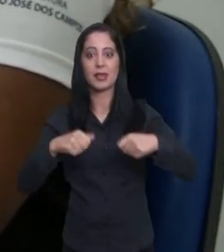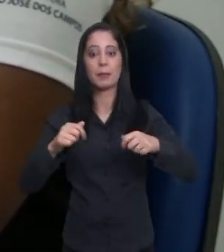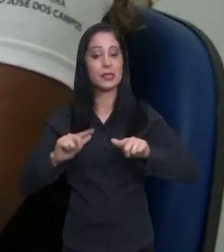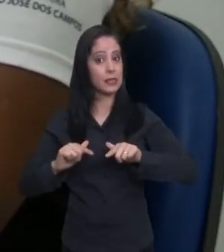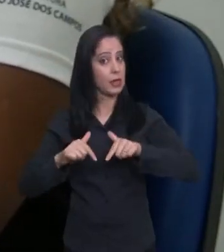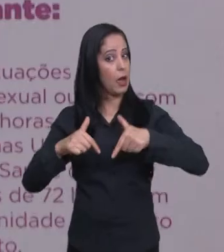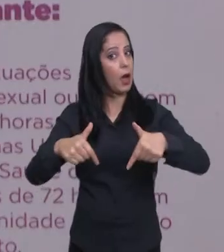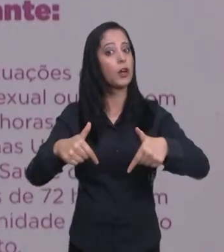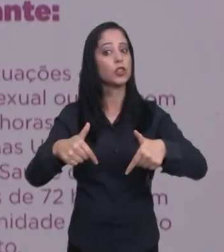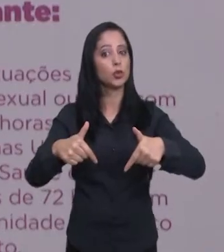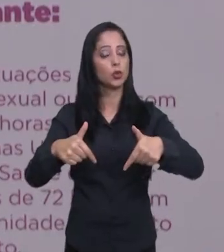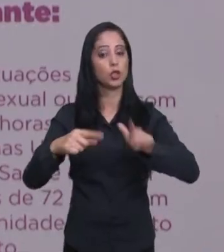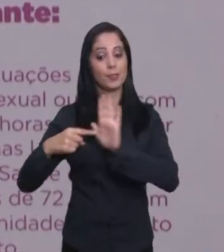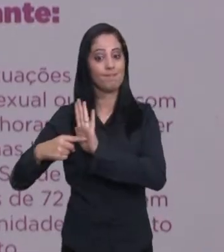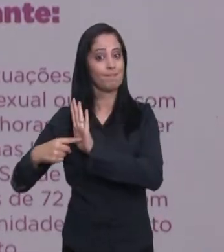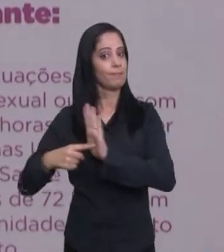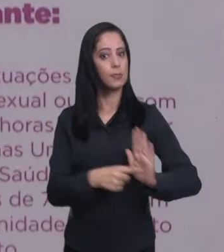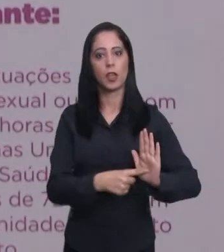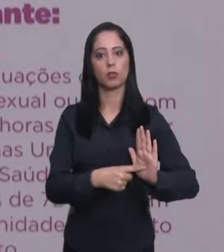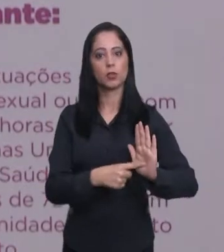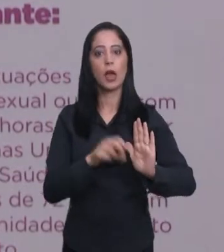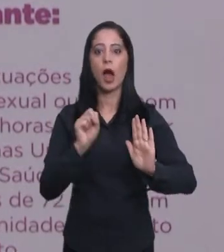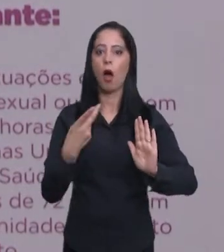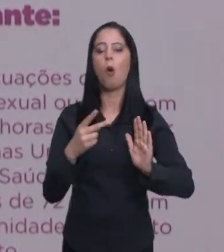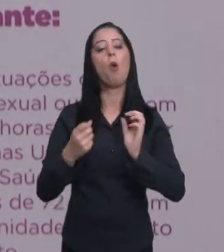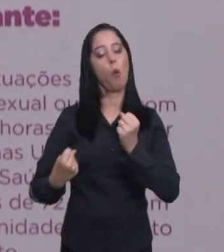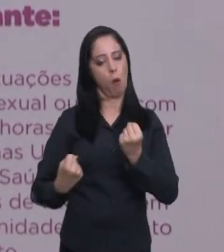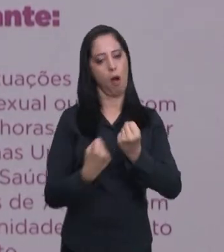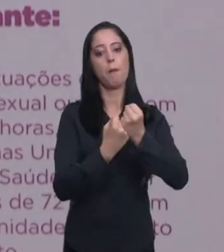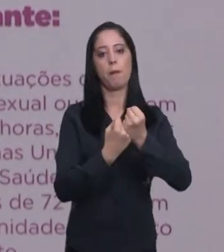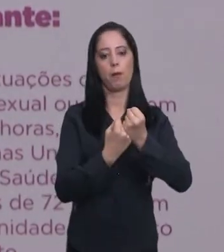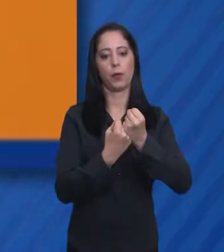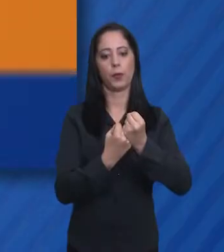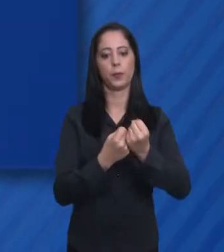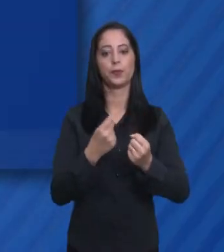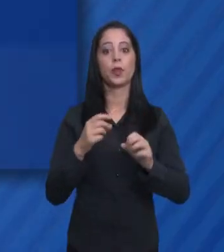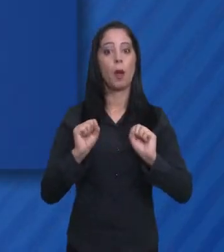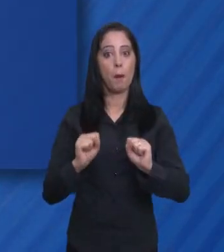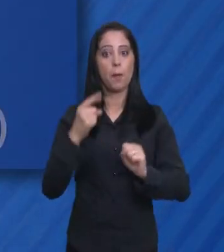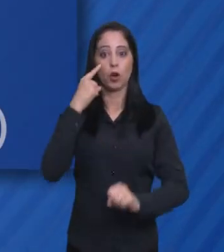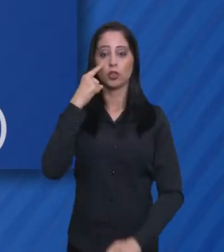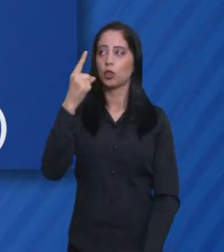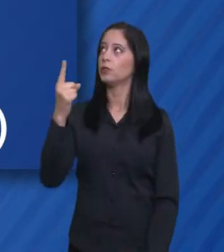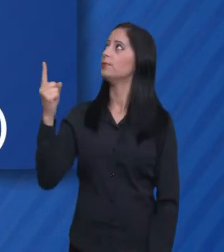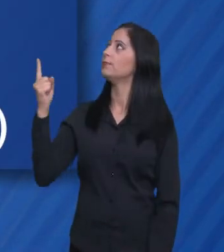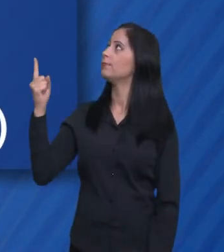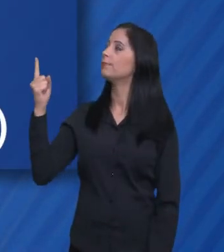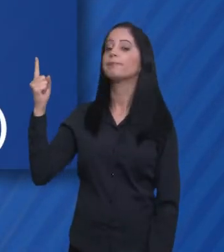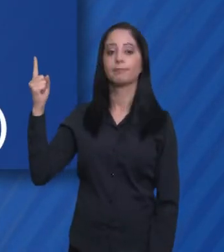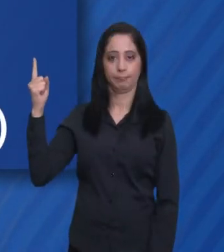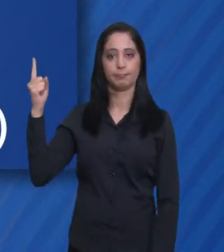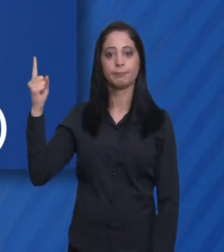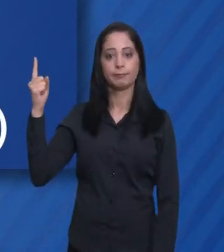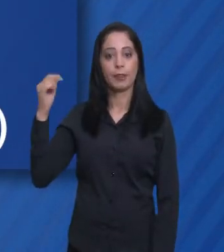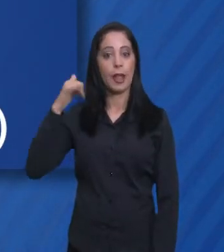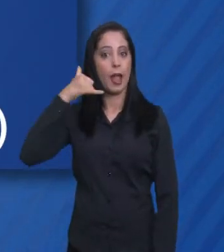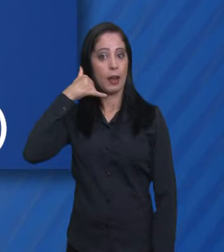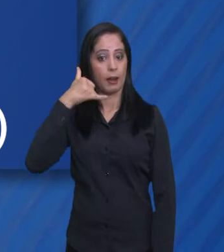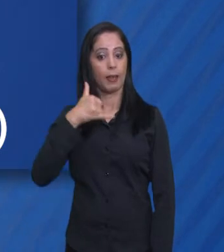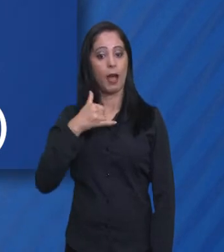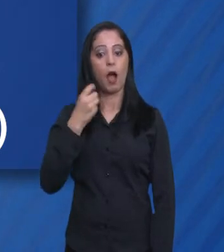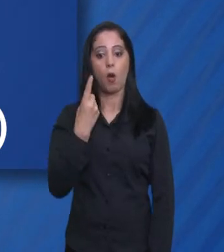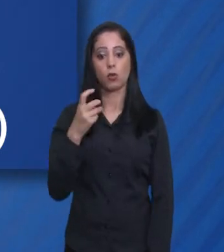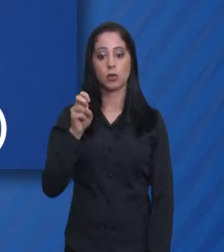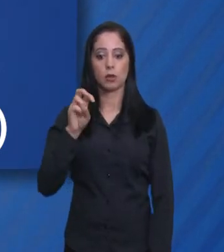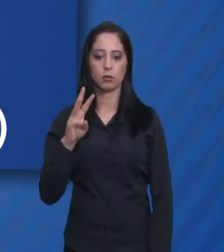precisam agir seja por meio de uma denúncia ou oferecendo apoio em São José as denúncias são recebidas